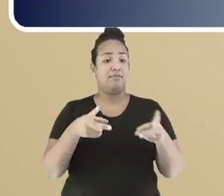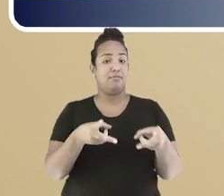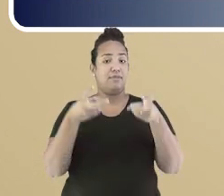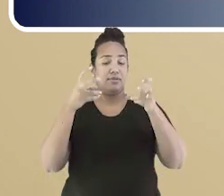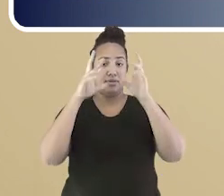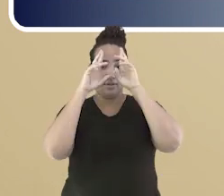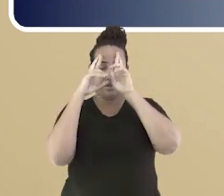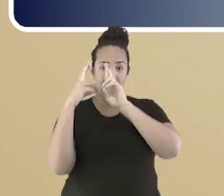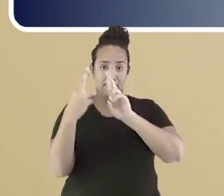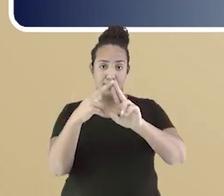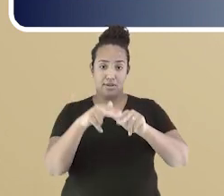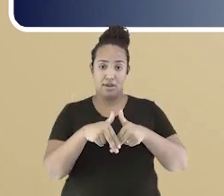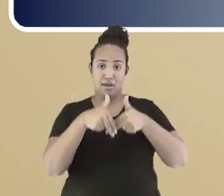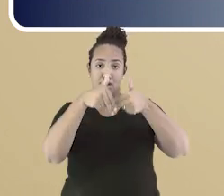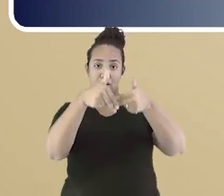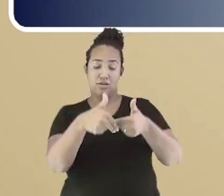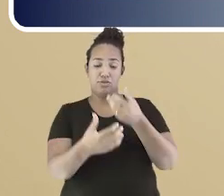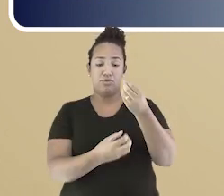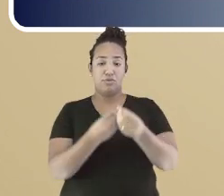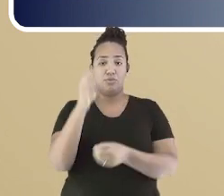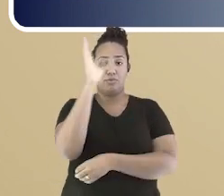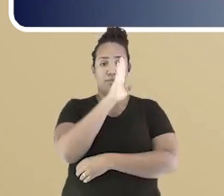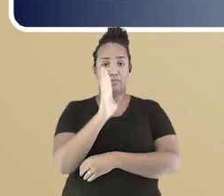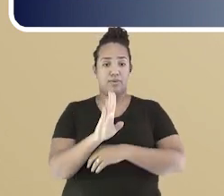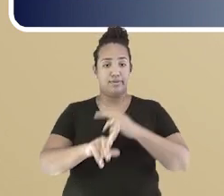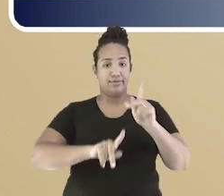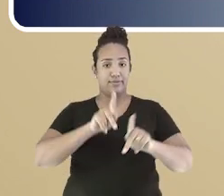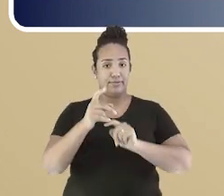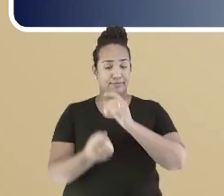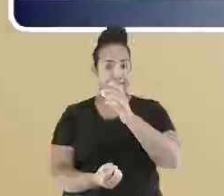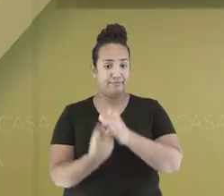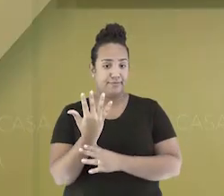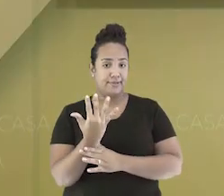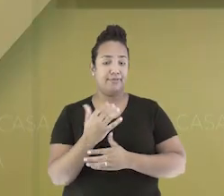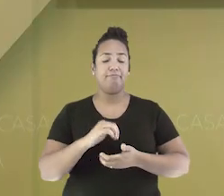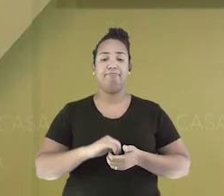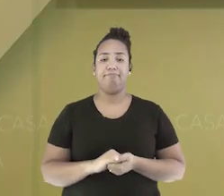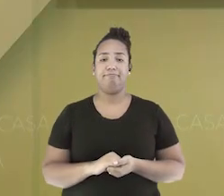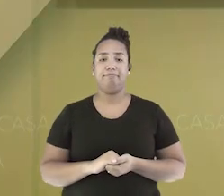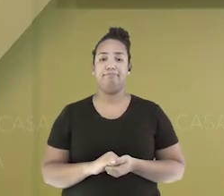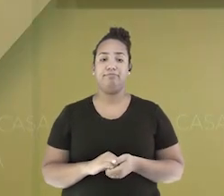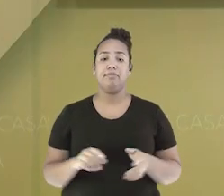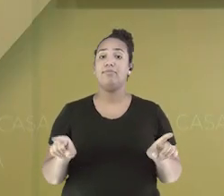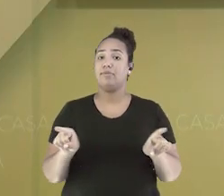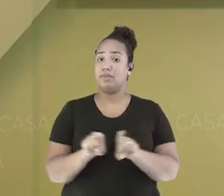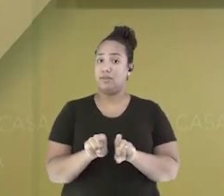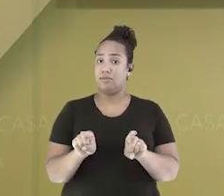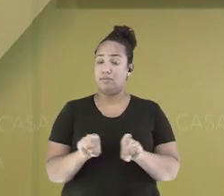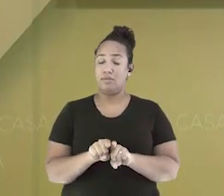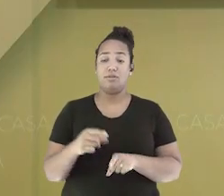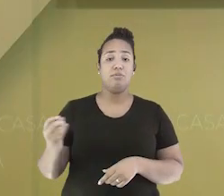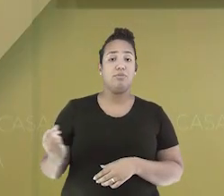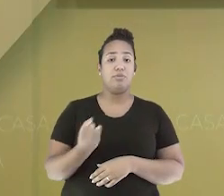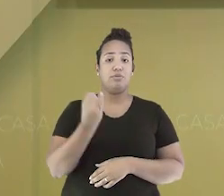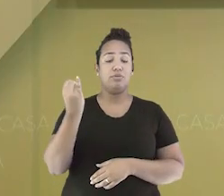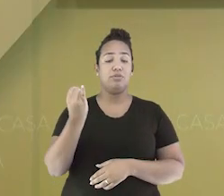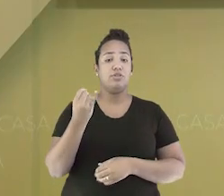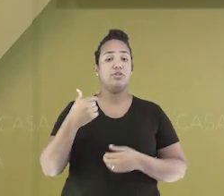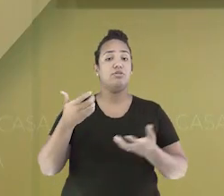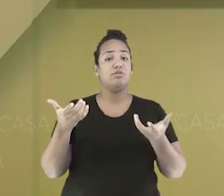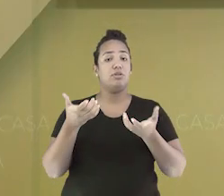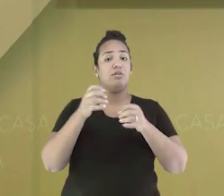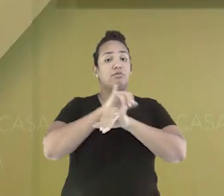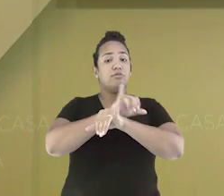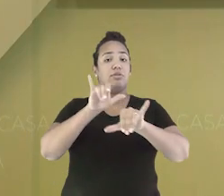percebendo e respeitando a diversidade étnica na formação do povo brasileiro. Outra coisa muito importante que eu tenho para falar para